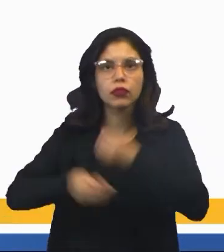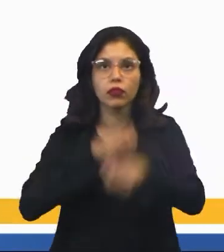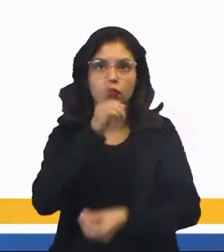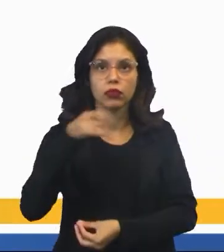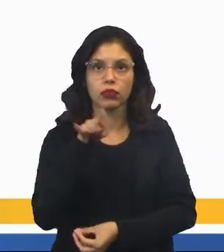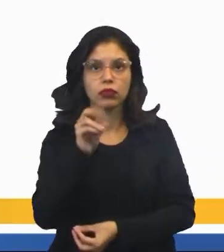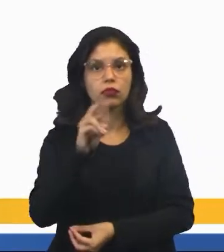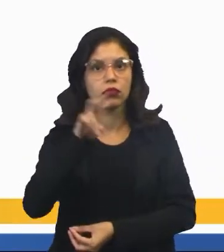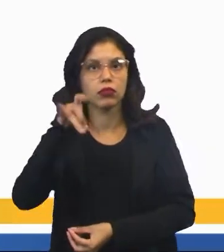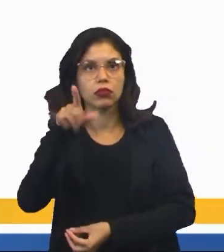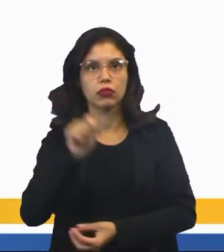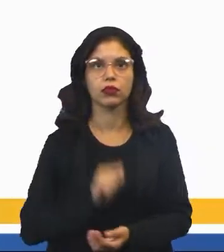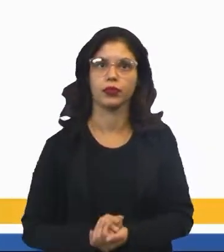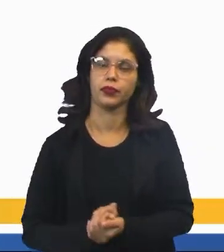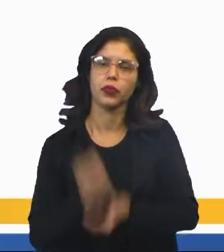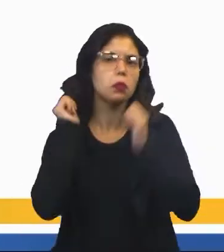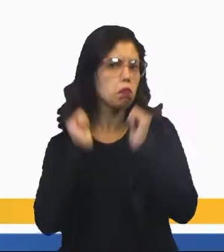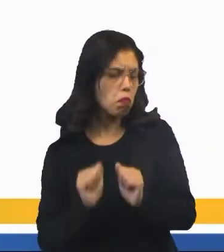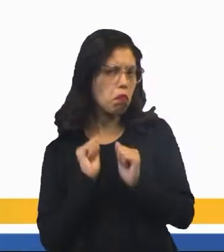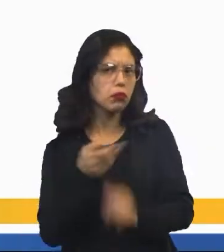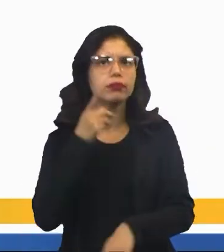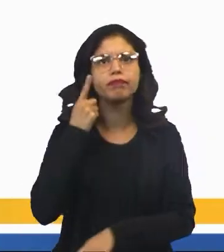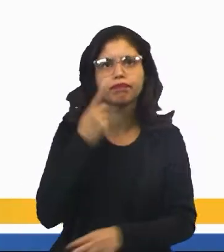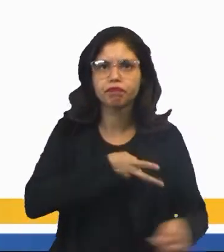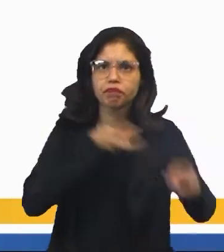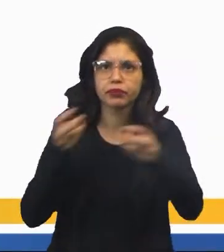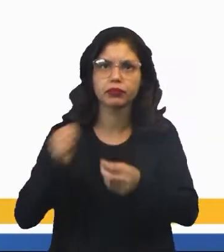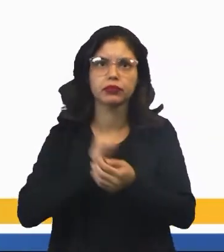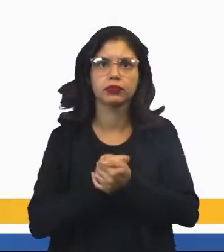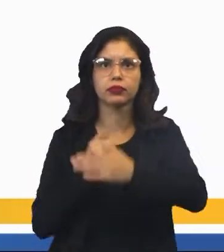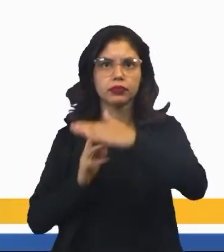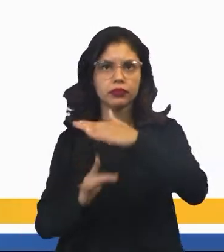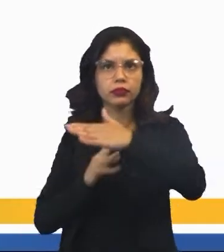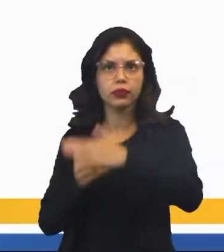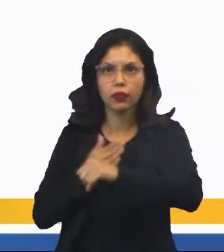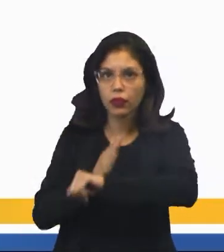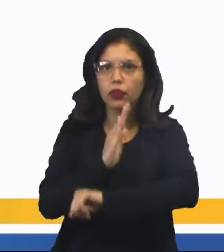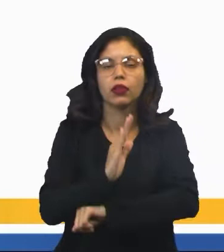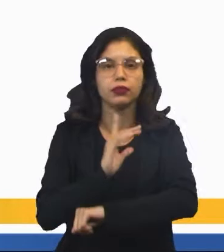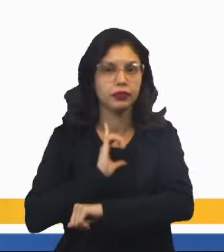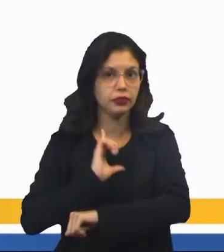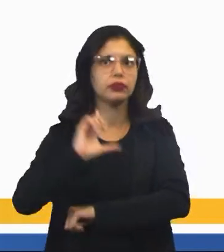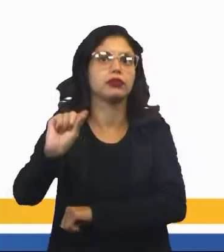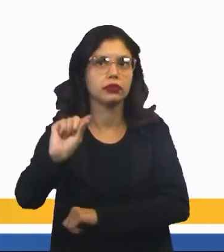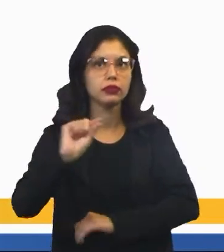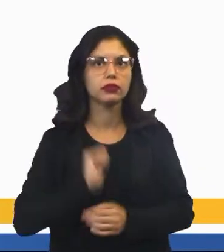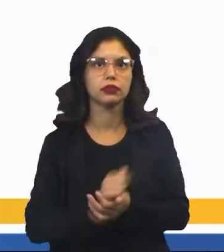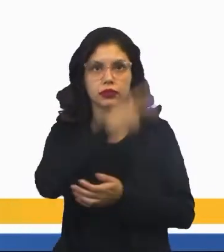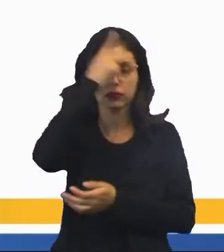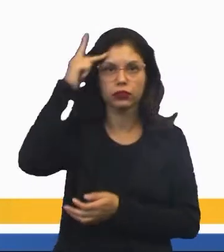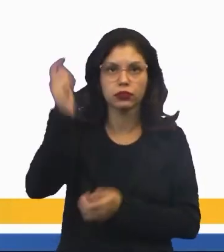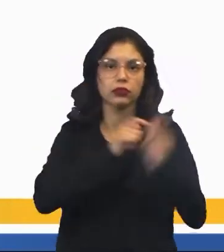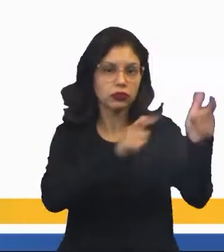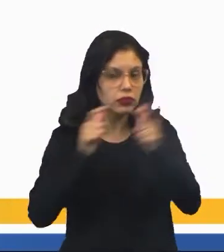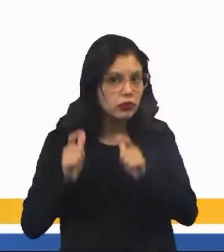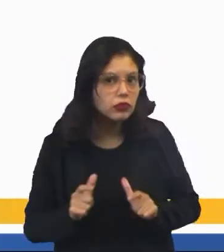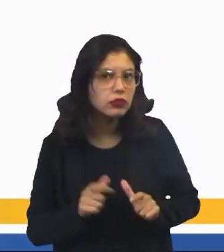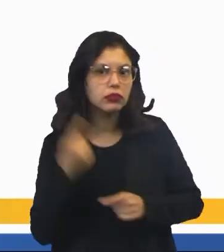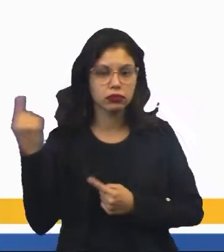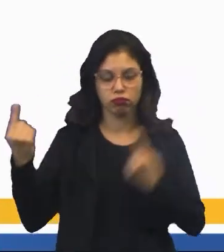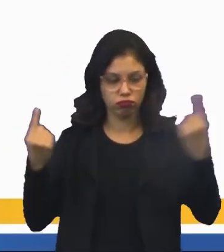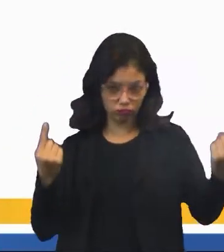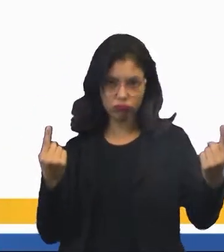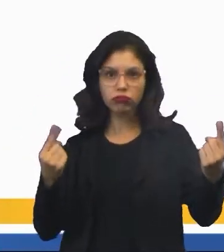entendido como êxodo rural. Podemos perceber que as migrações, entrada e saída de pessoas de um